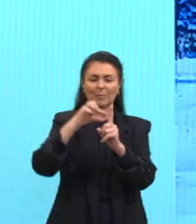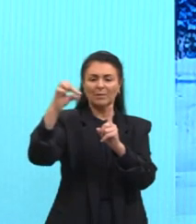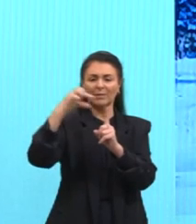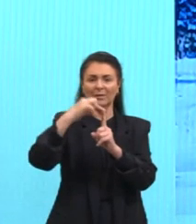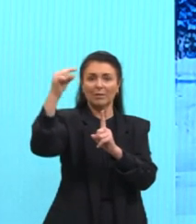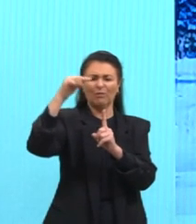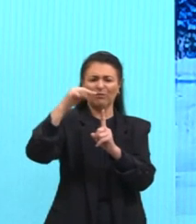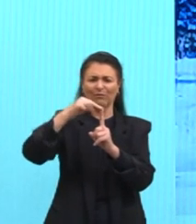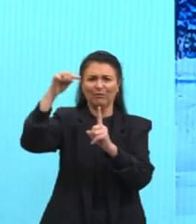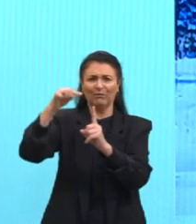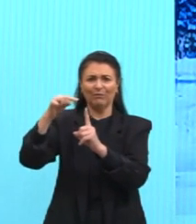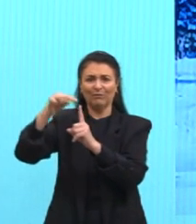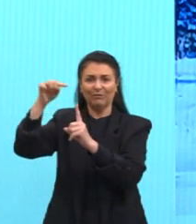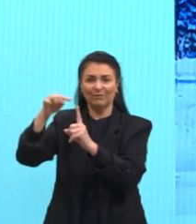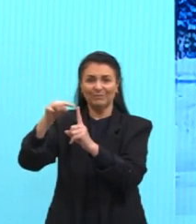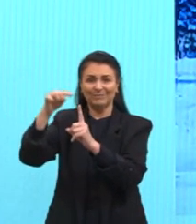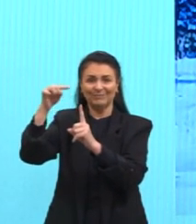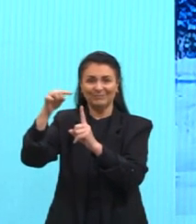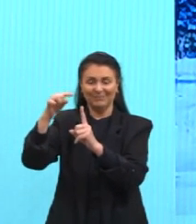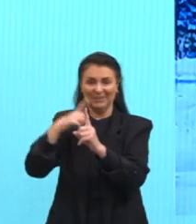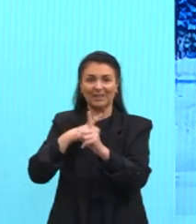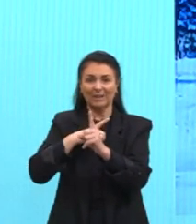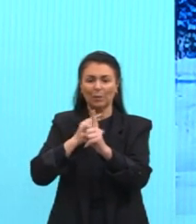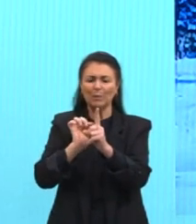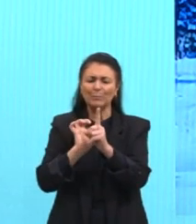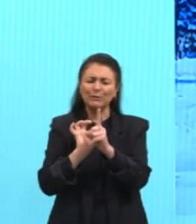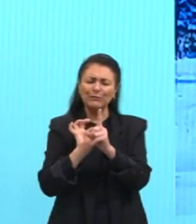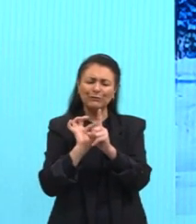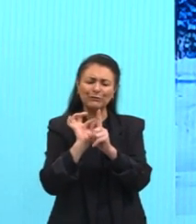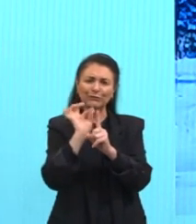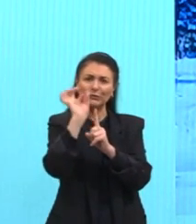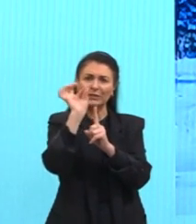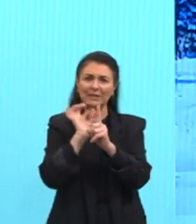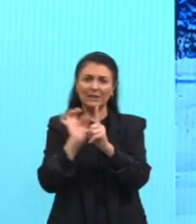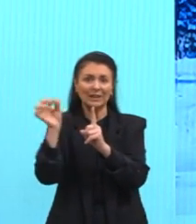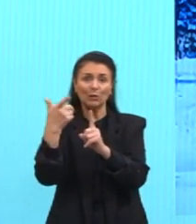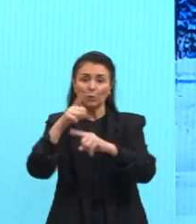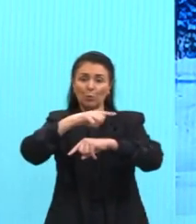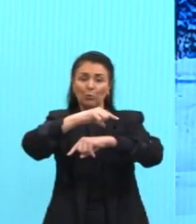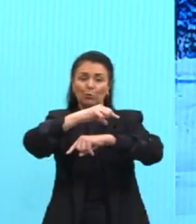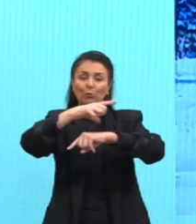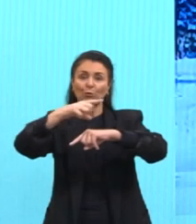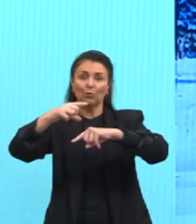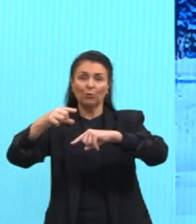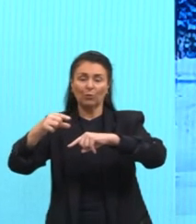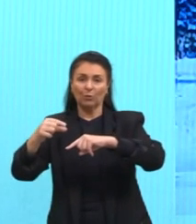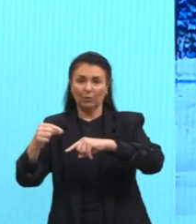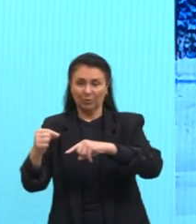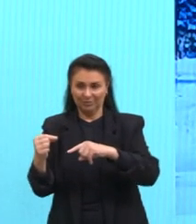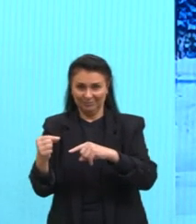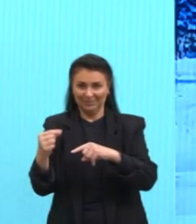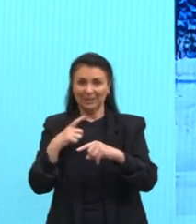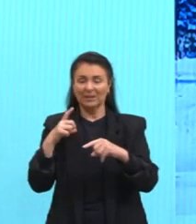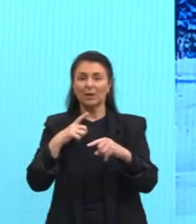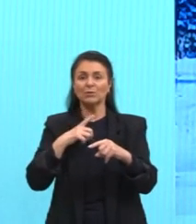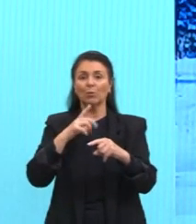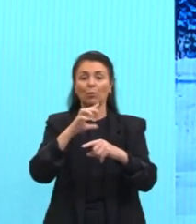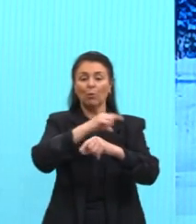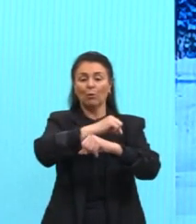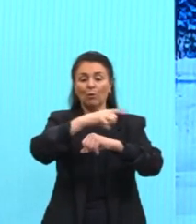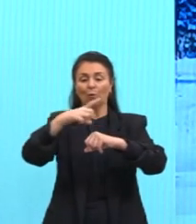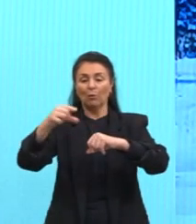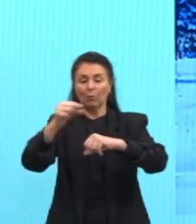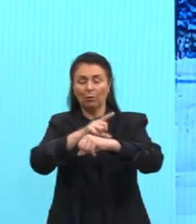a Seco polifolia Don quilômetros difícil aciculifoliadas então são